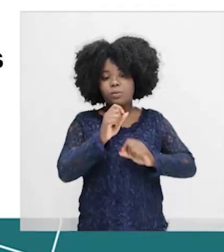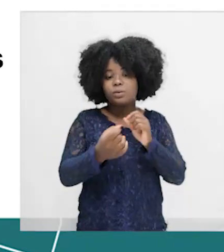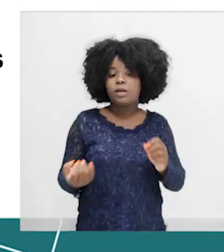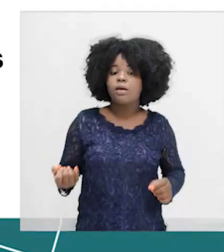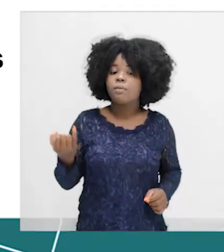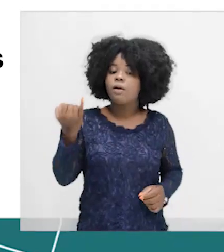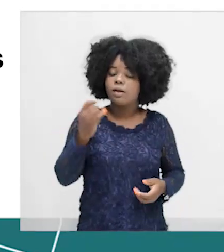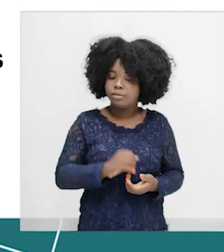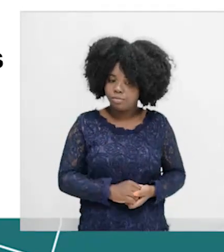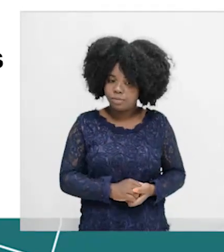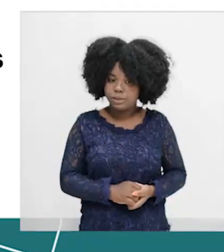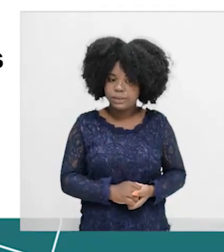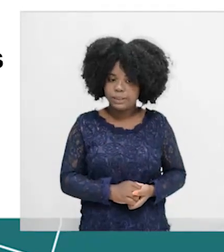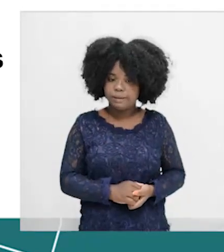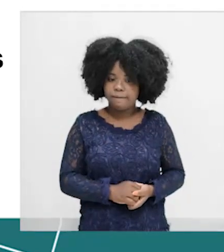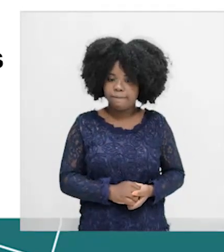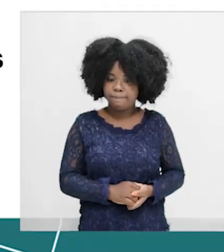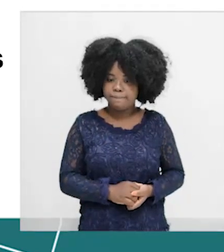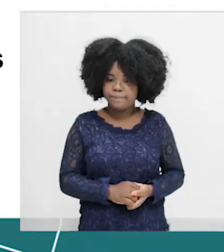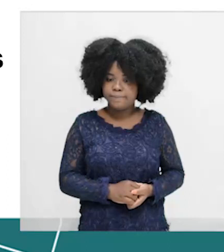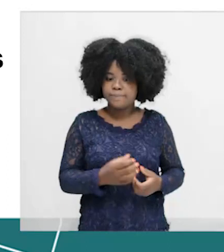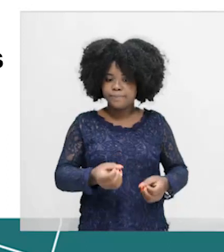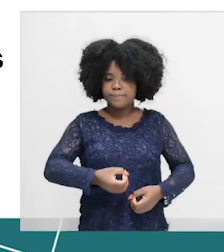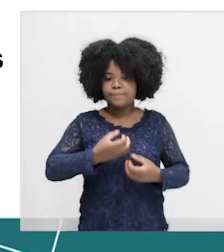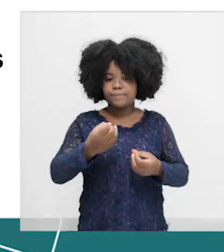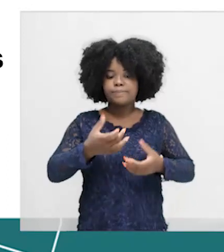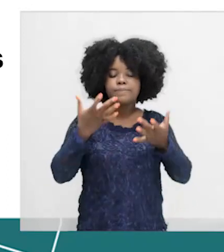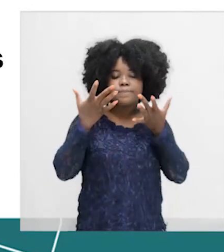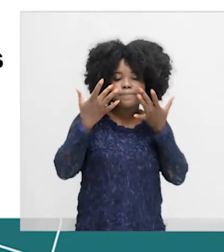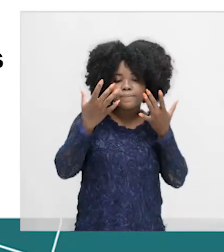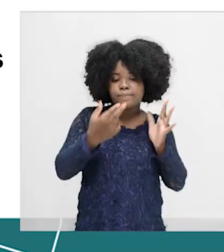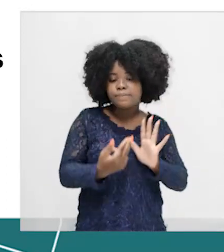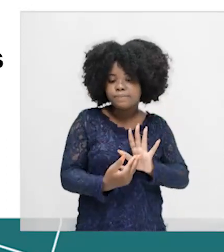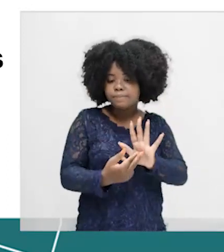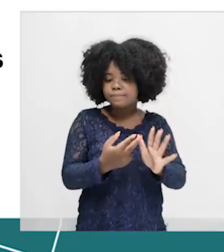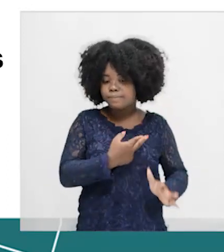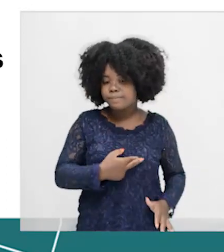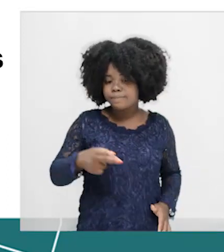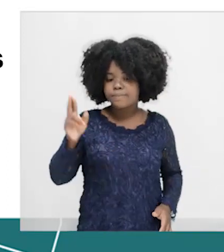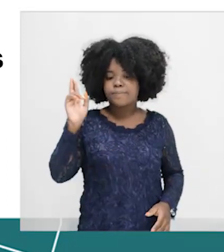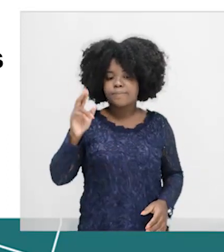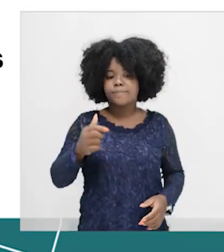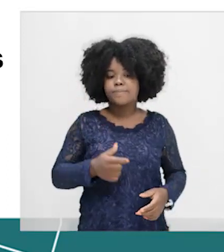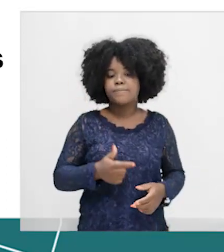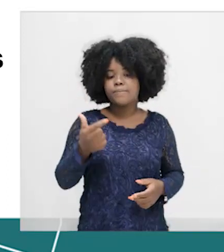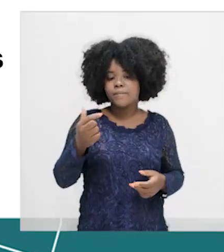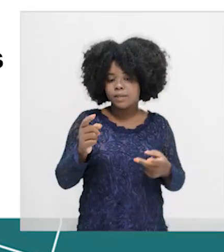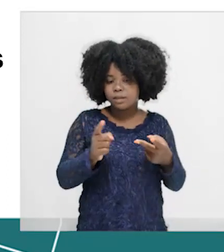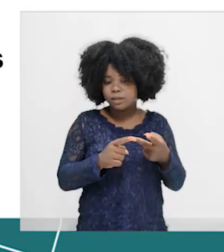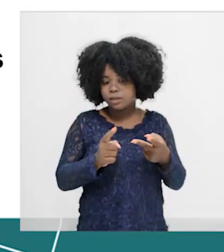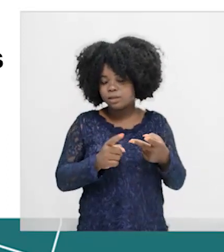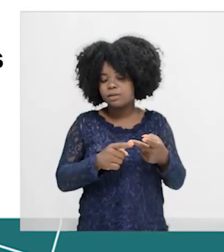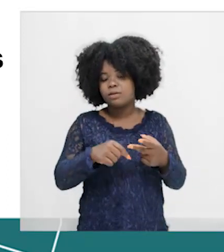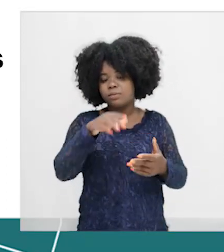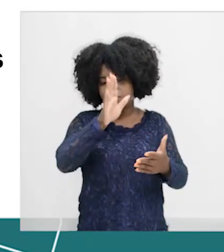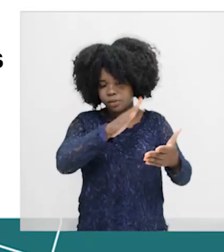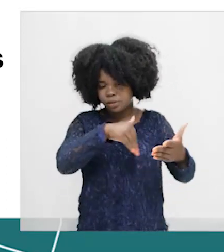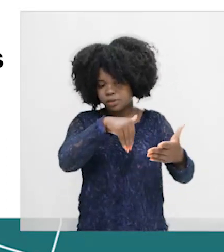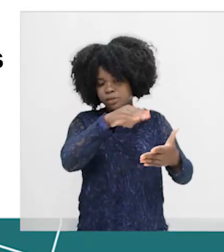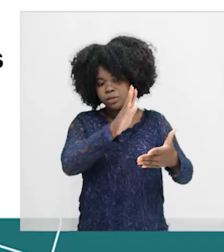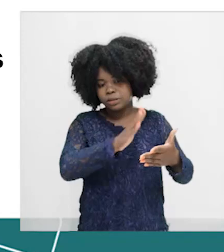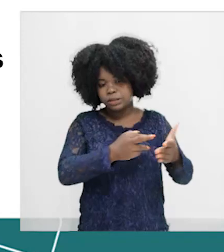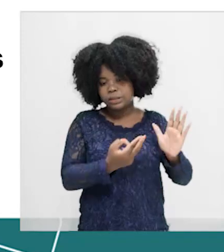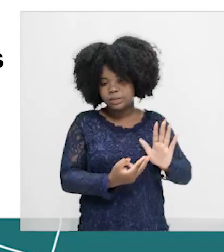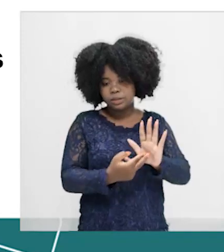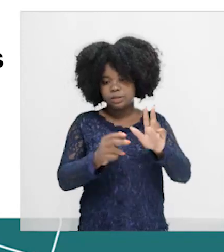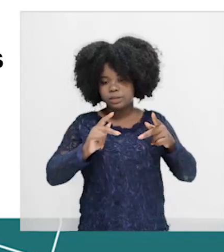Primeiro, uma vasta produção artística que foi a representação religiosa. Segundo, pinturas em forma de